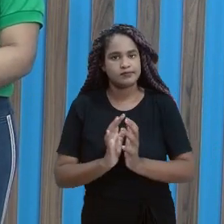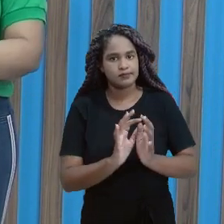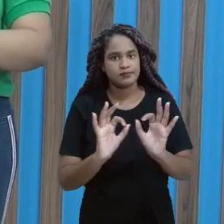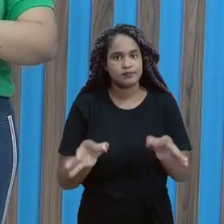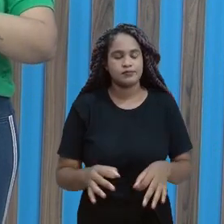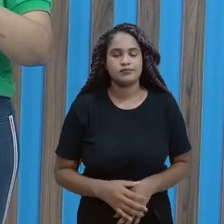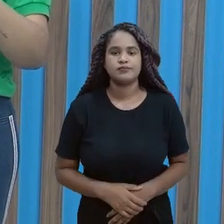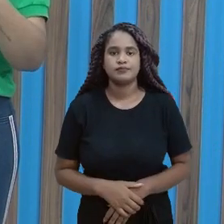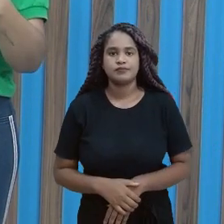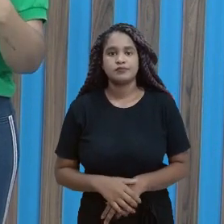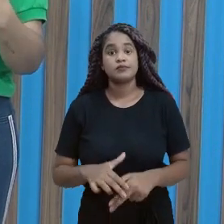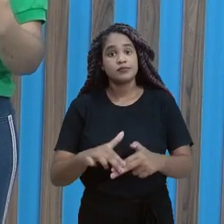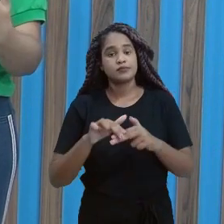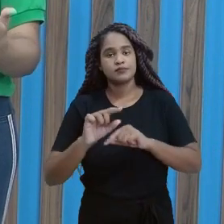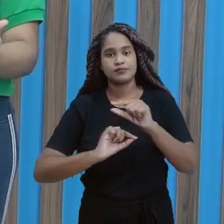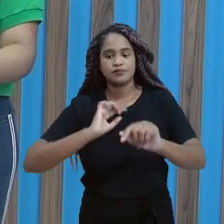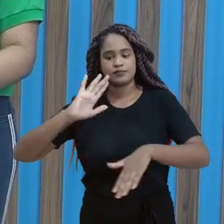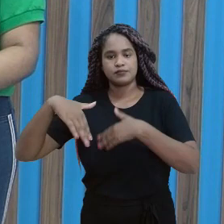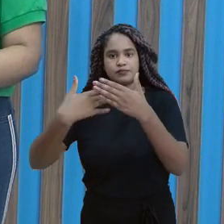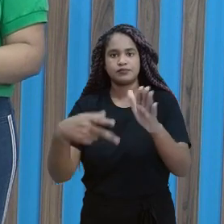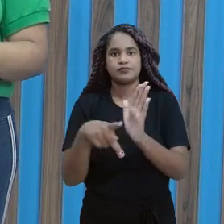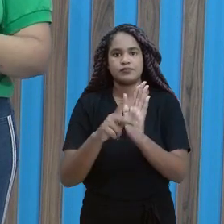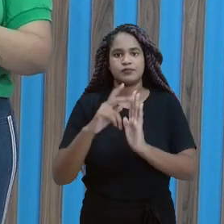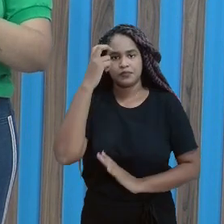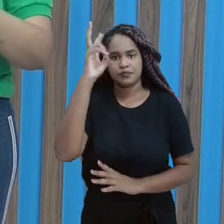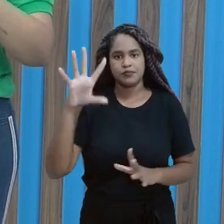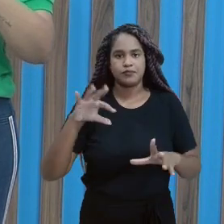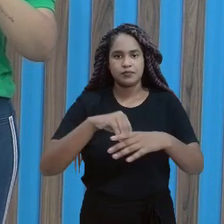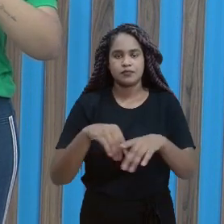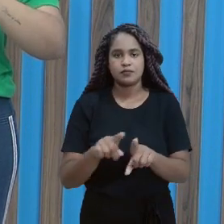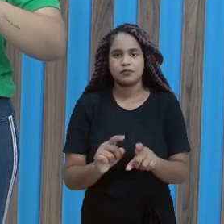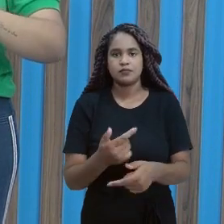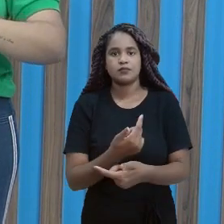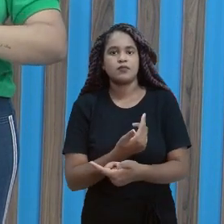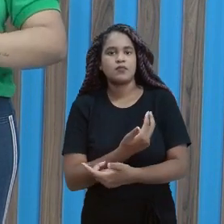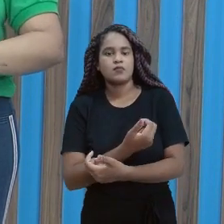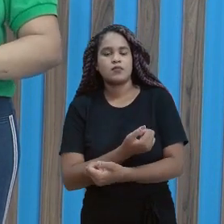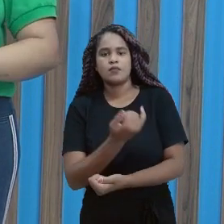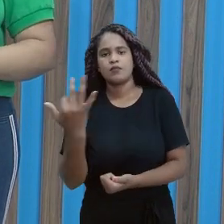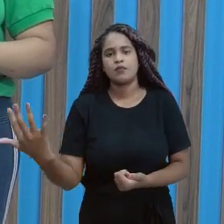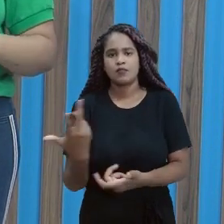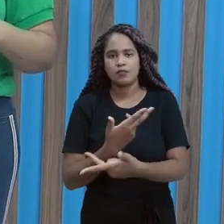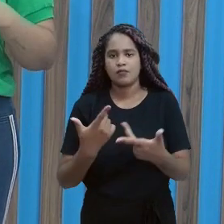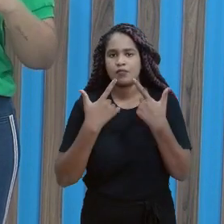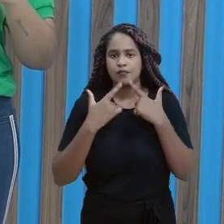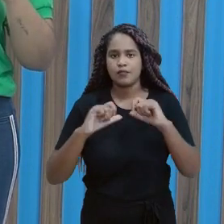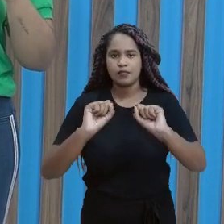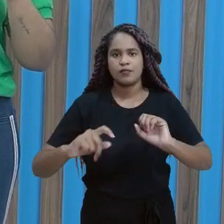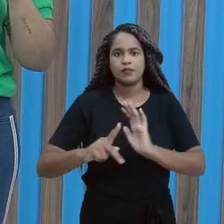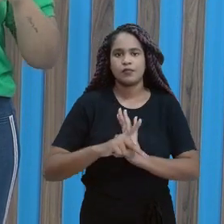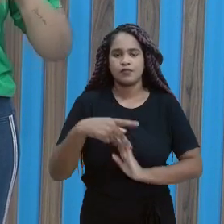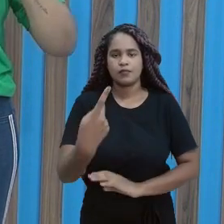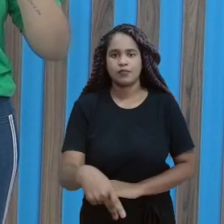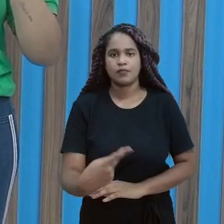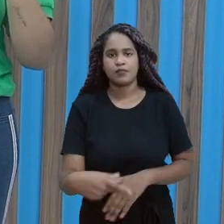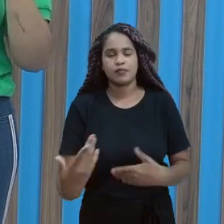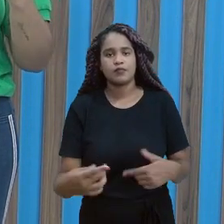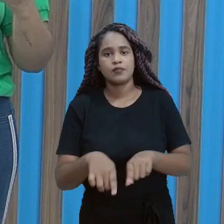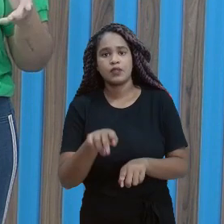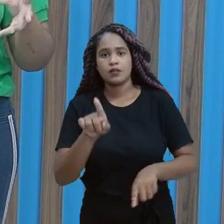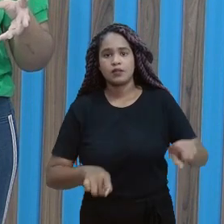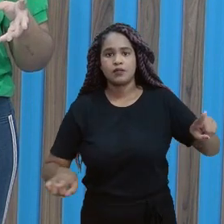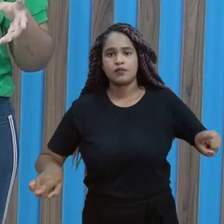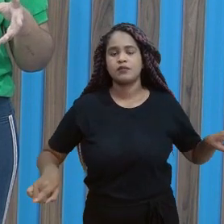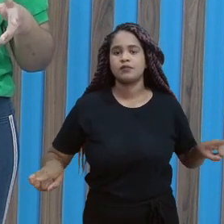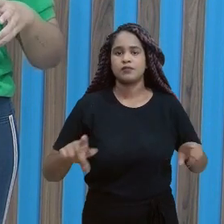utilização. Justamente pelo desenvolvimento cultural, pelas questões linguísticas locais, pela diferenciação que é